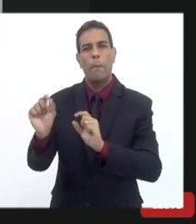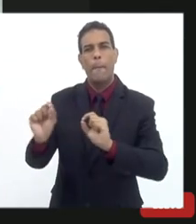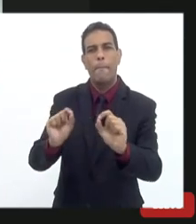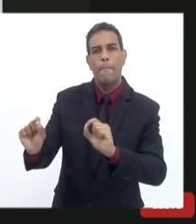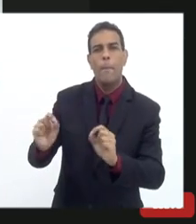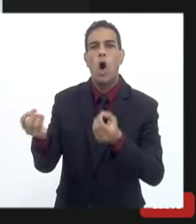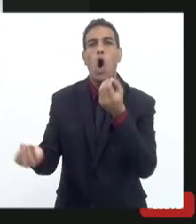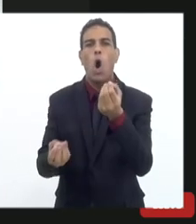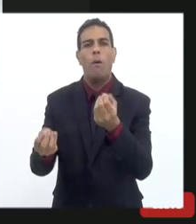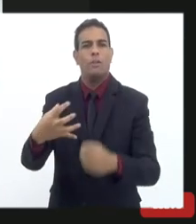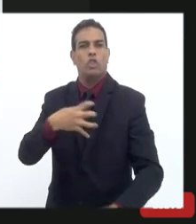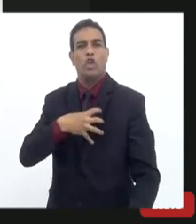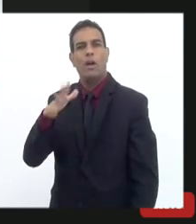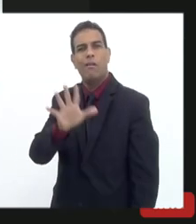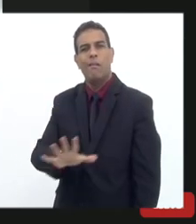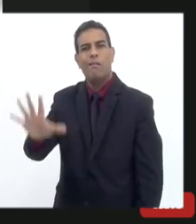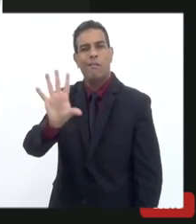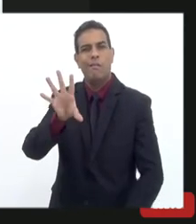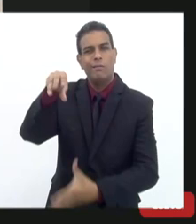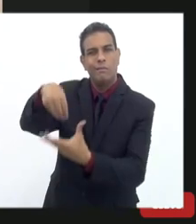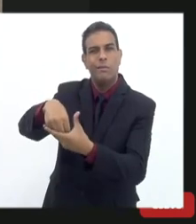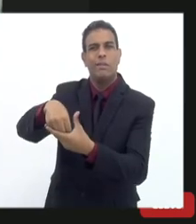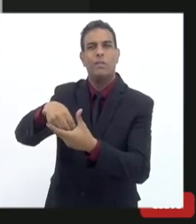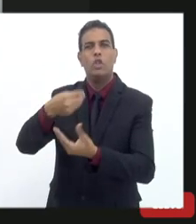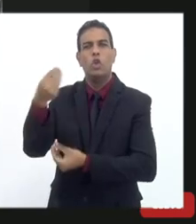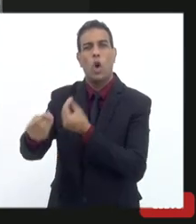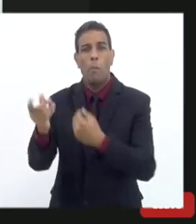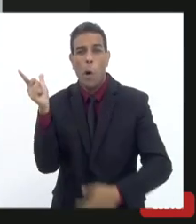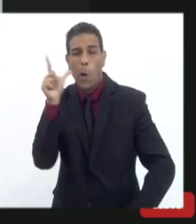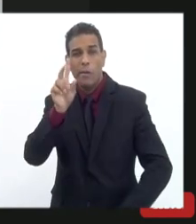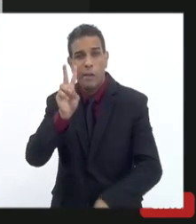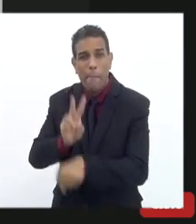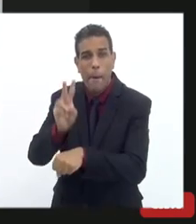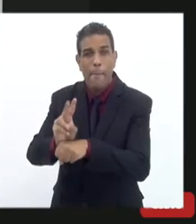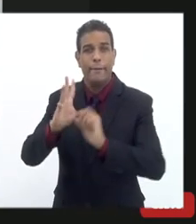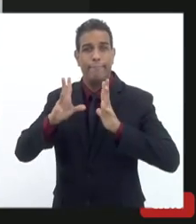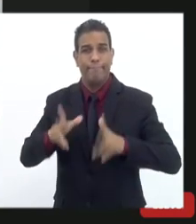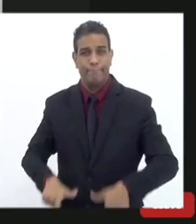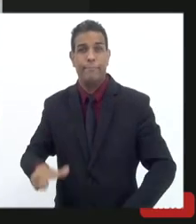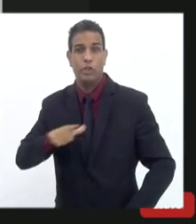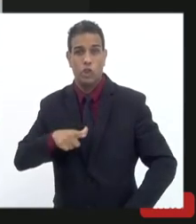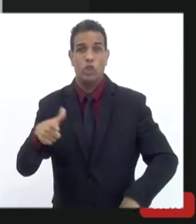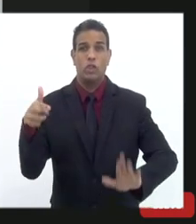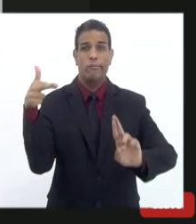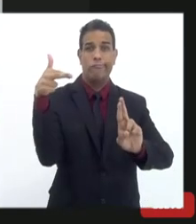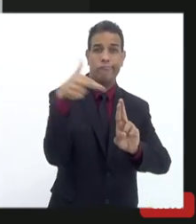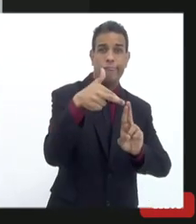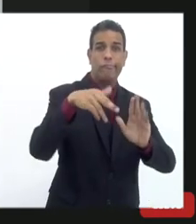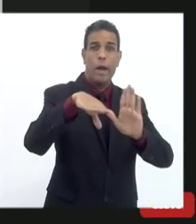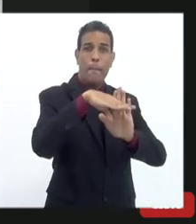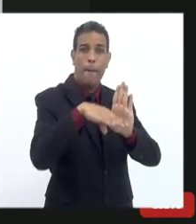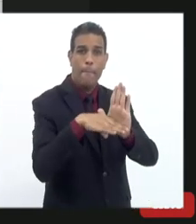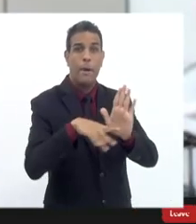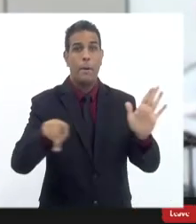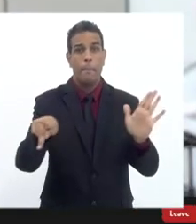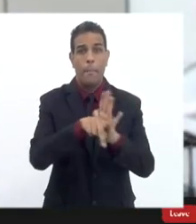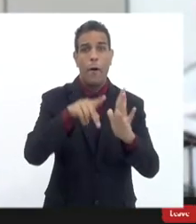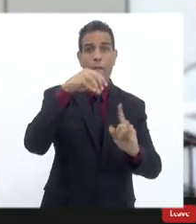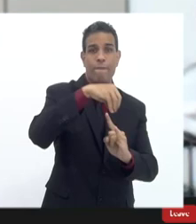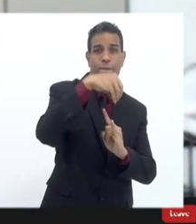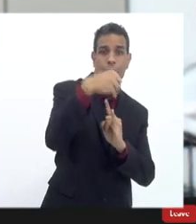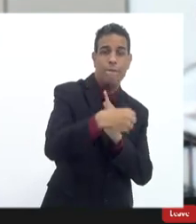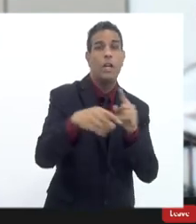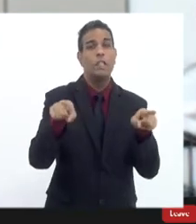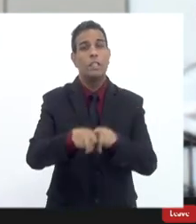escolas para verificar as condições estruturais e sanitárias para esse retorno. Usou como referência alguns documentos produzidos pela Fiocruz, pelo